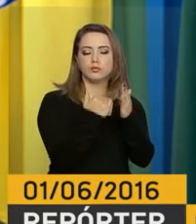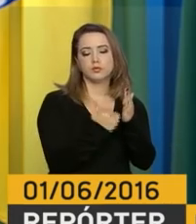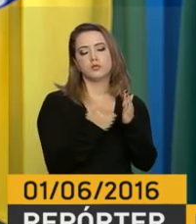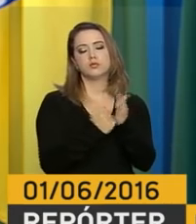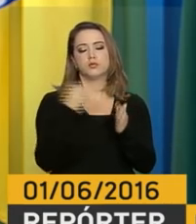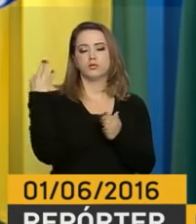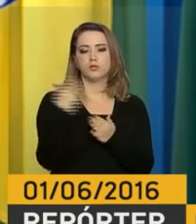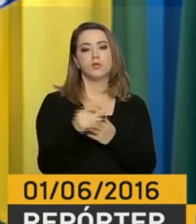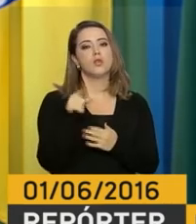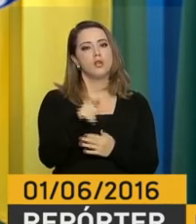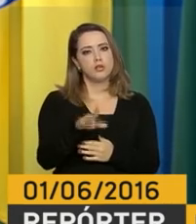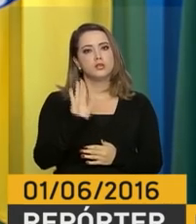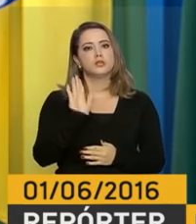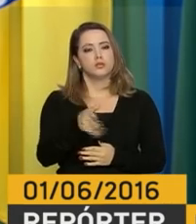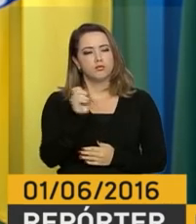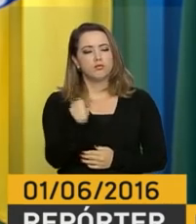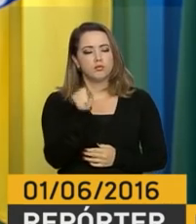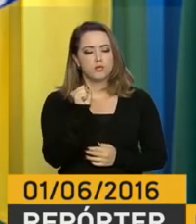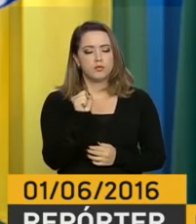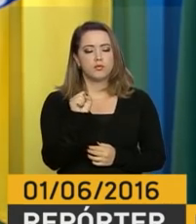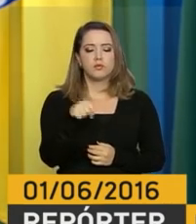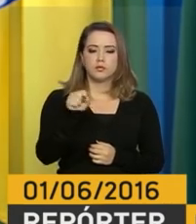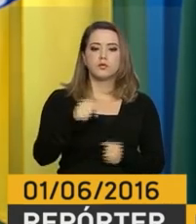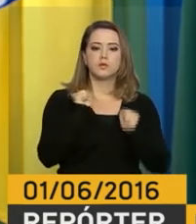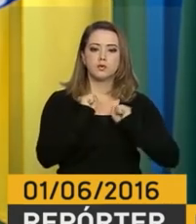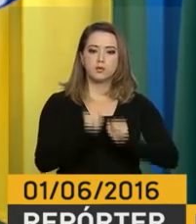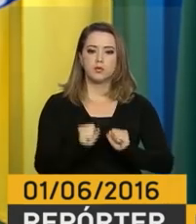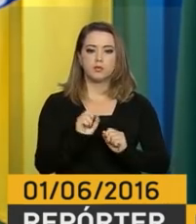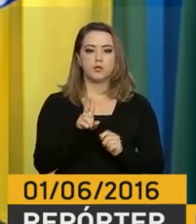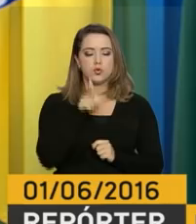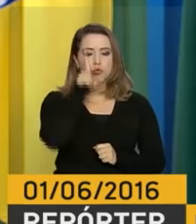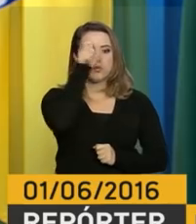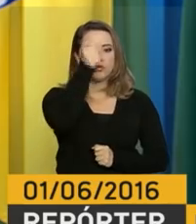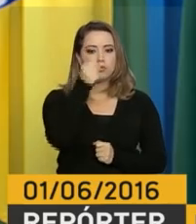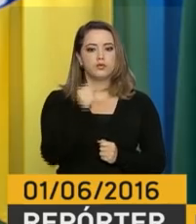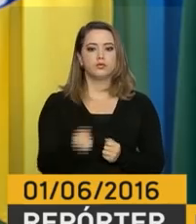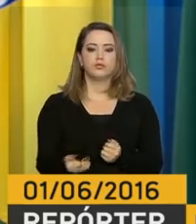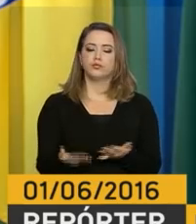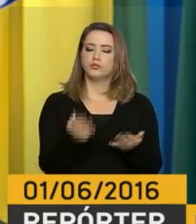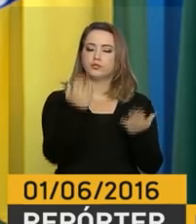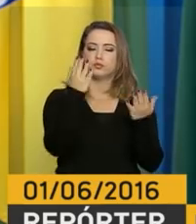está plenamente habilitado a valorizar E a fortalecer a